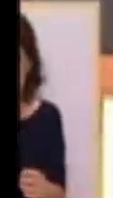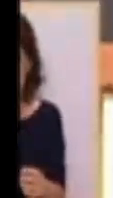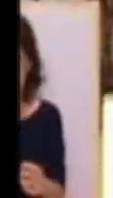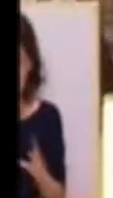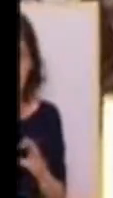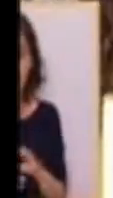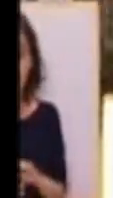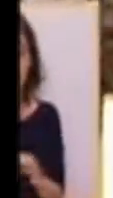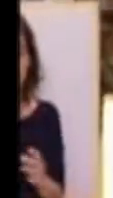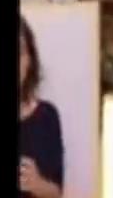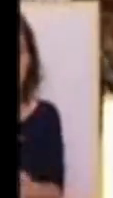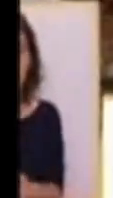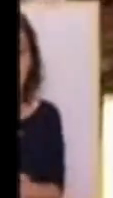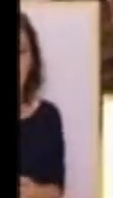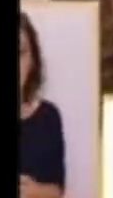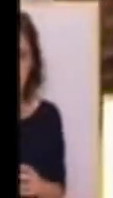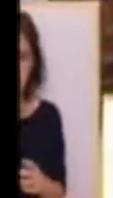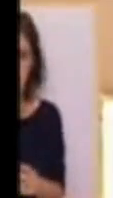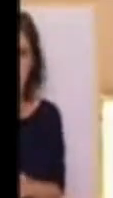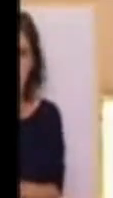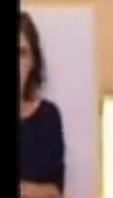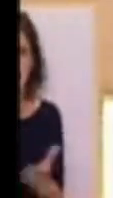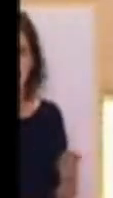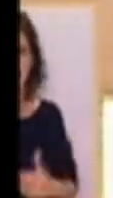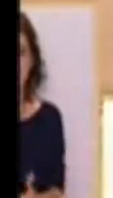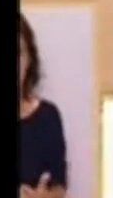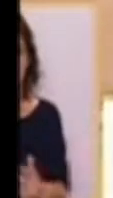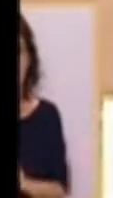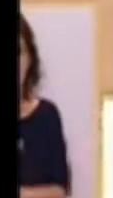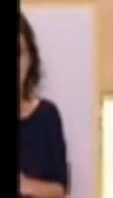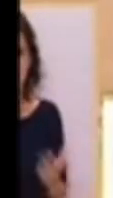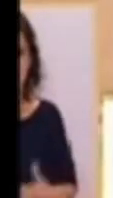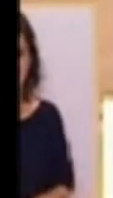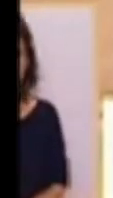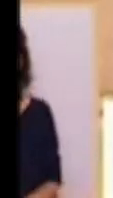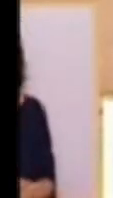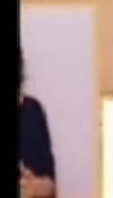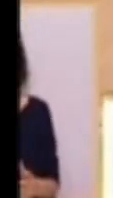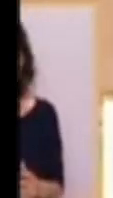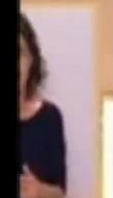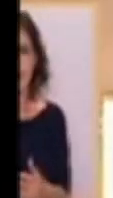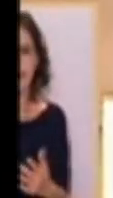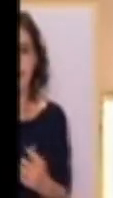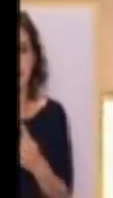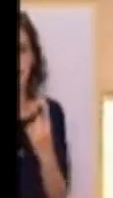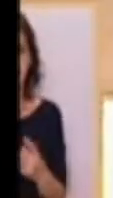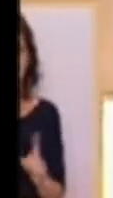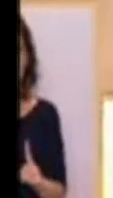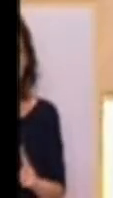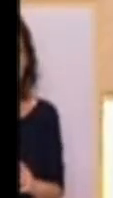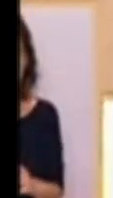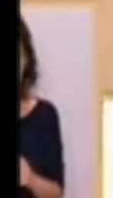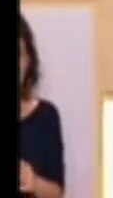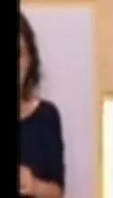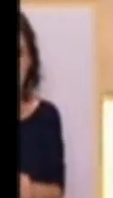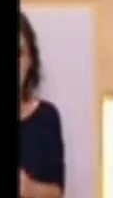linda. Oh, Vanessa, Portugal precisa de ti, menina. Mas eu também compreendo, este palco às vezes não tem espaço